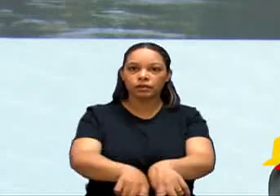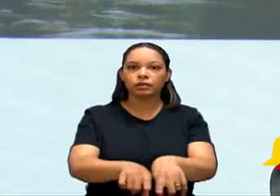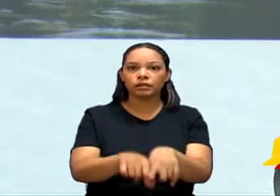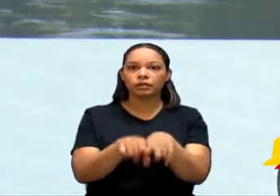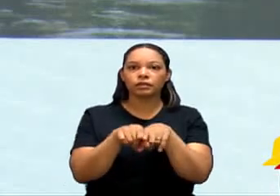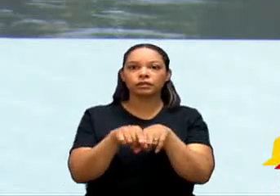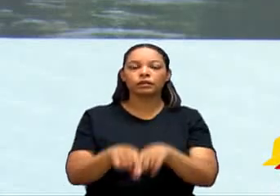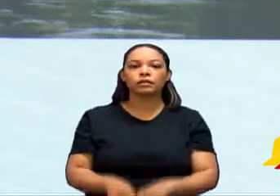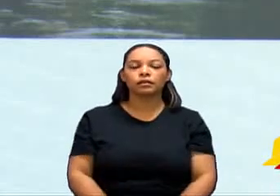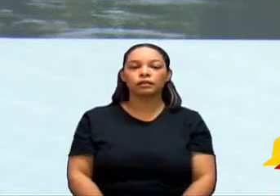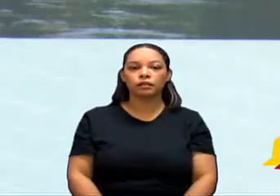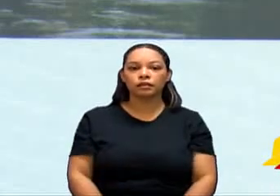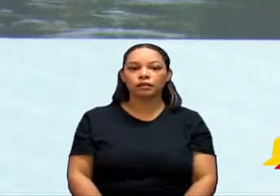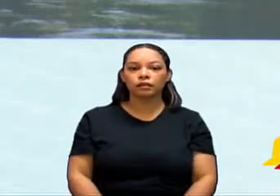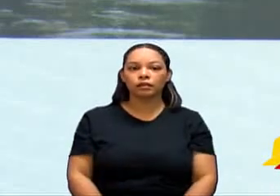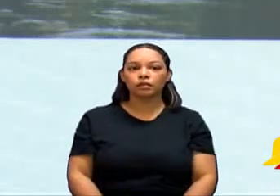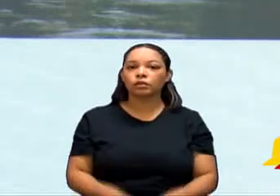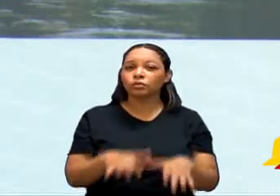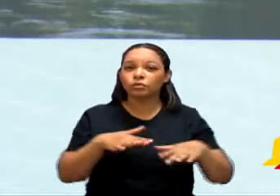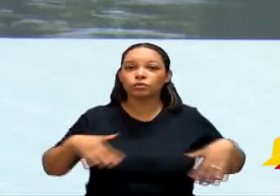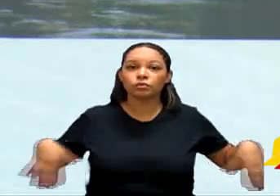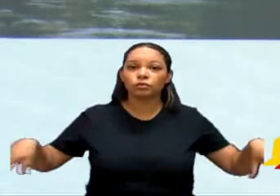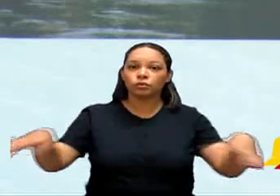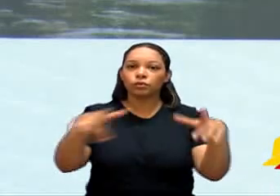Luiz? Vereador Vitão.